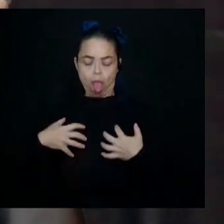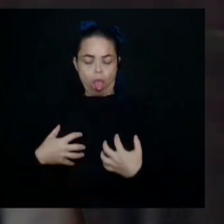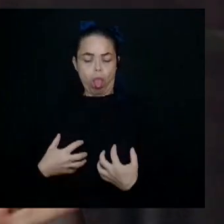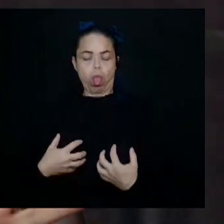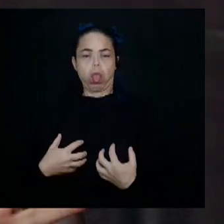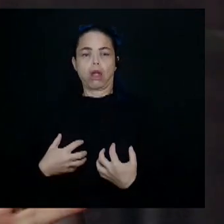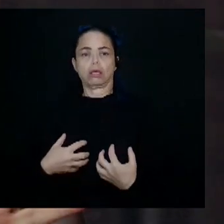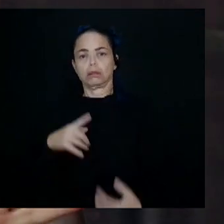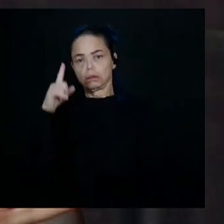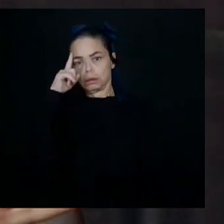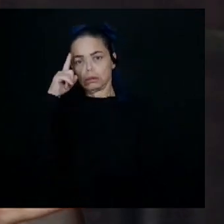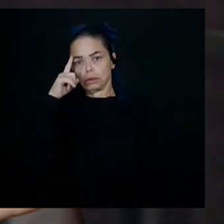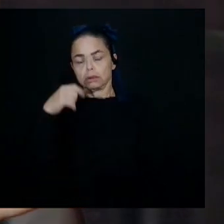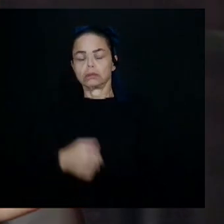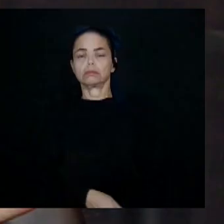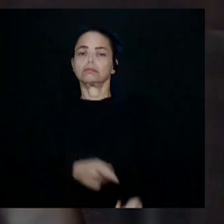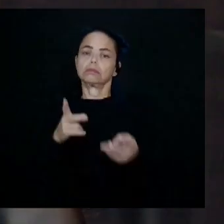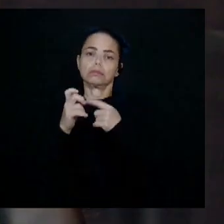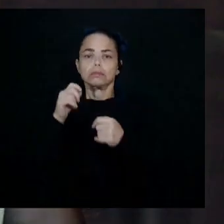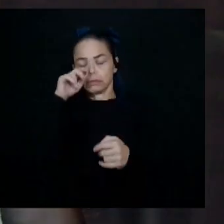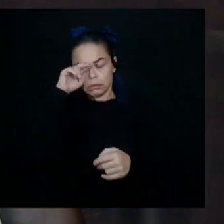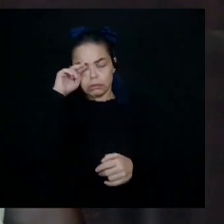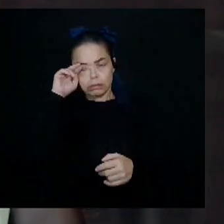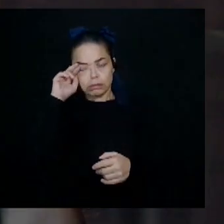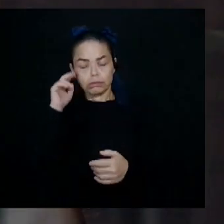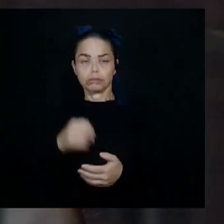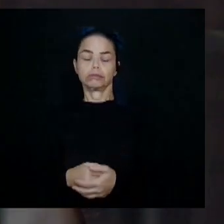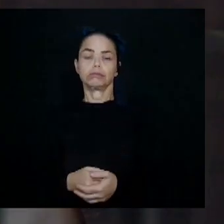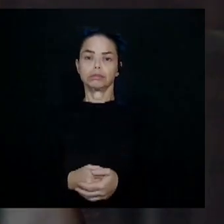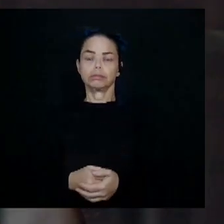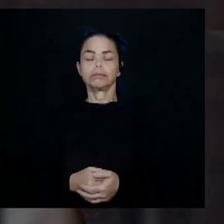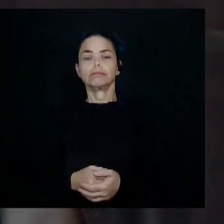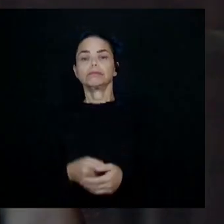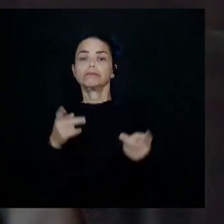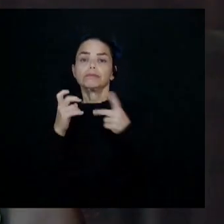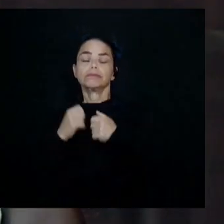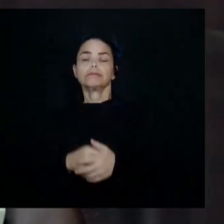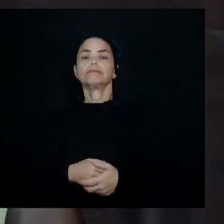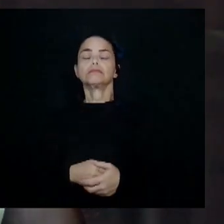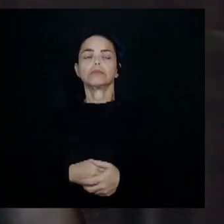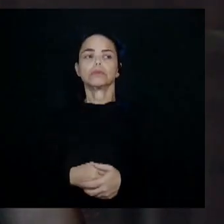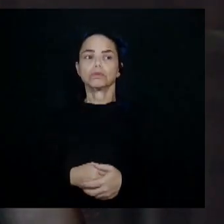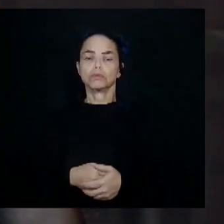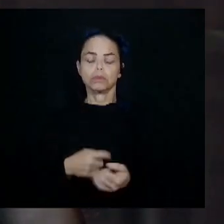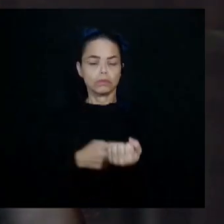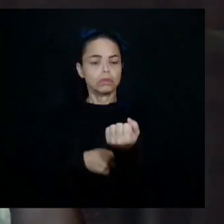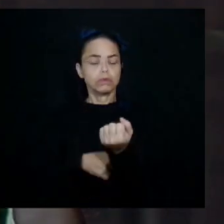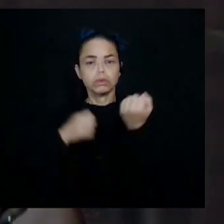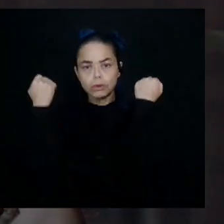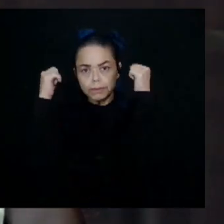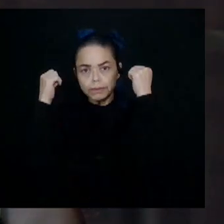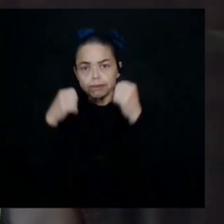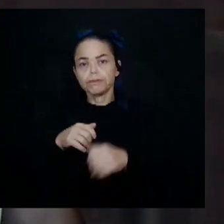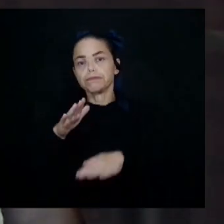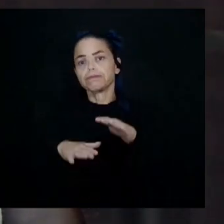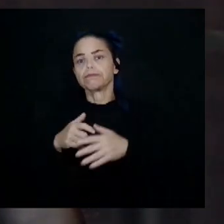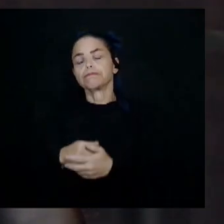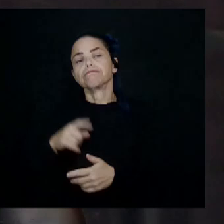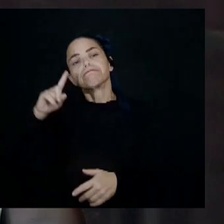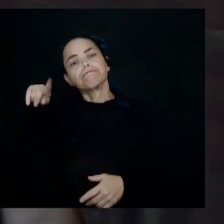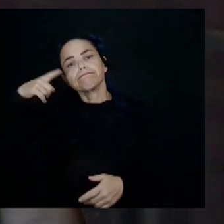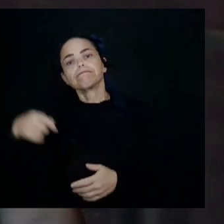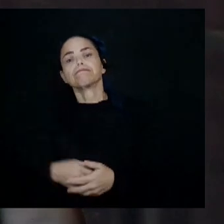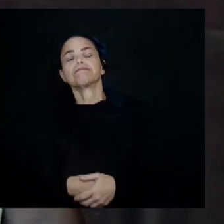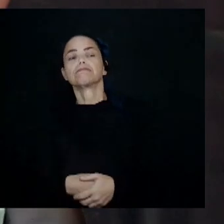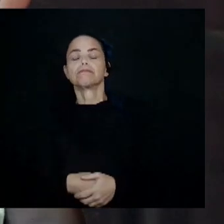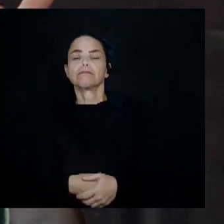vendo, nem percebeu, né? Mas percebeu que a criança está irritada. E aí precisa, às vezes, alguém de fora chegar e falar, olha, você não está